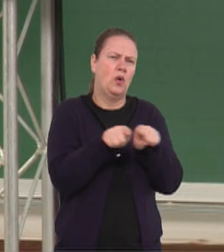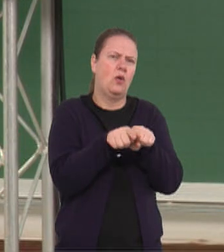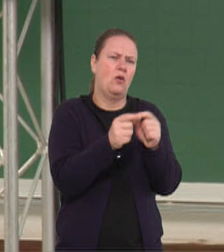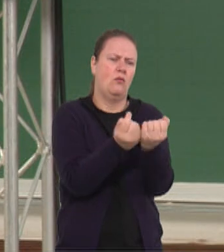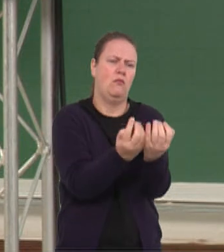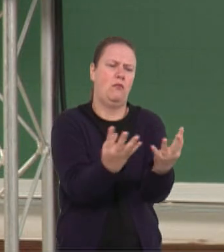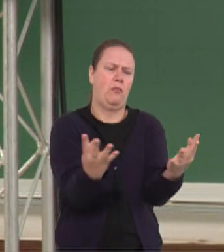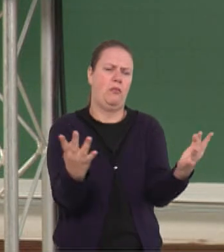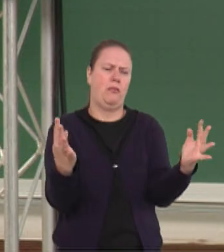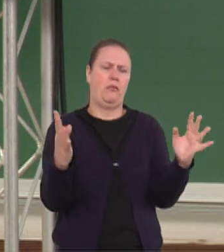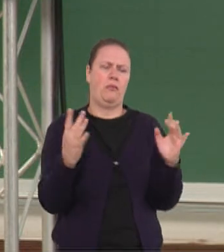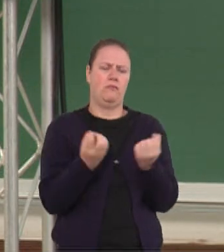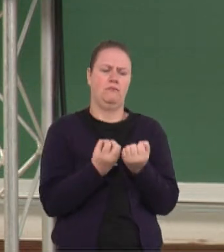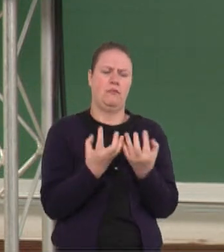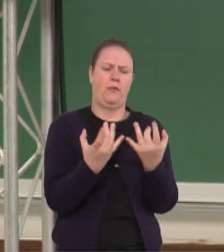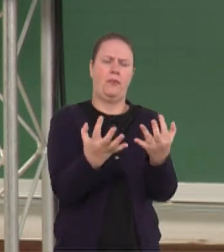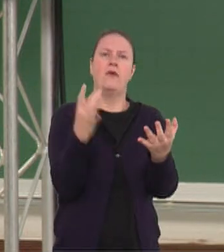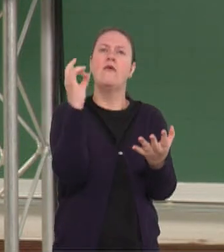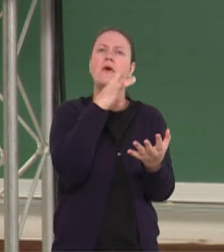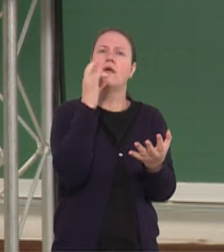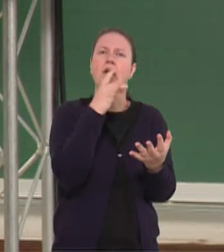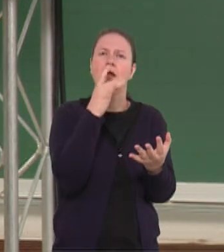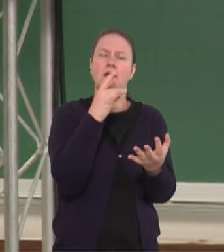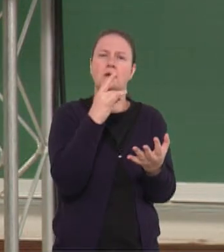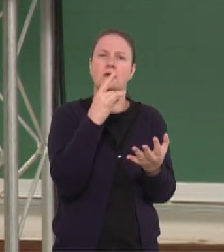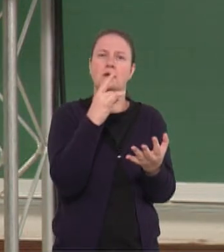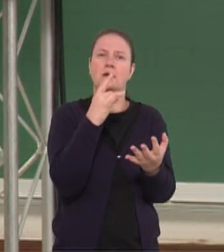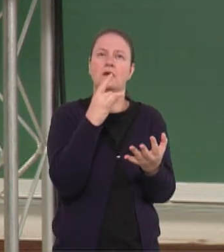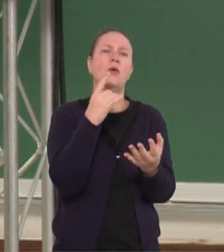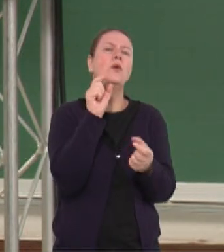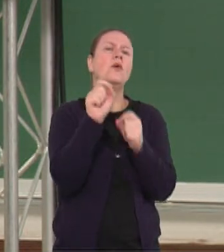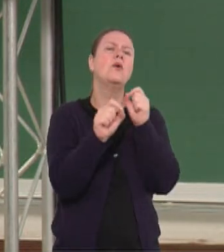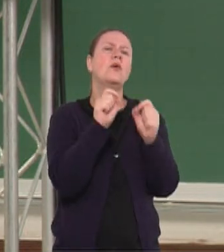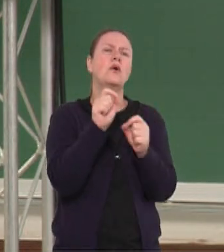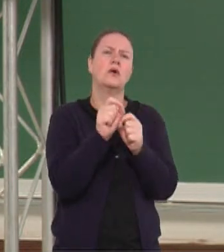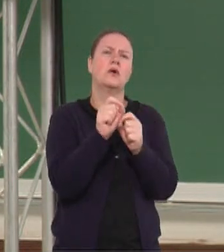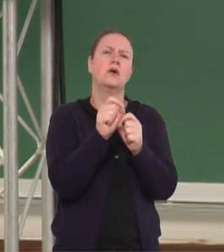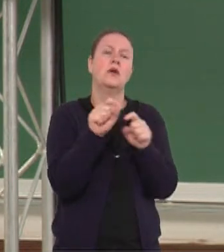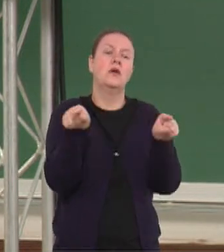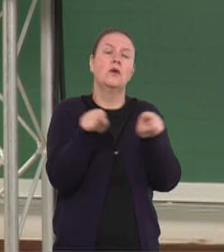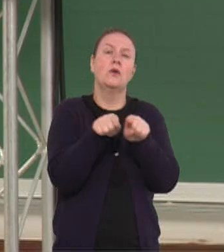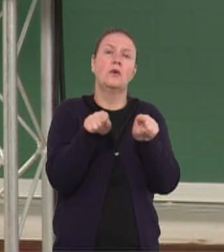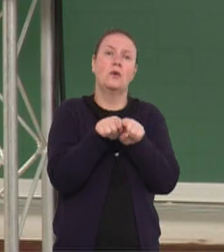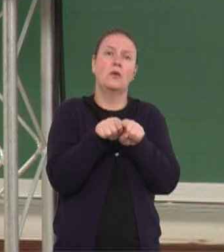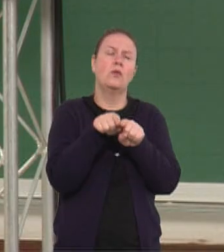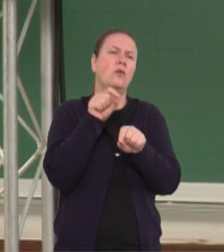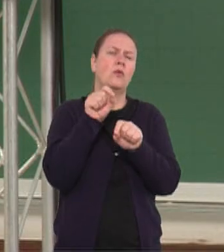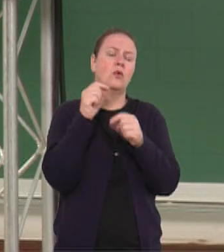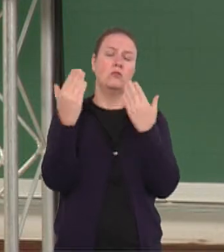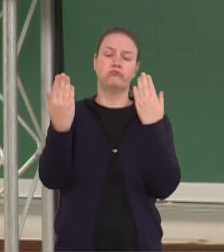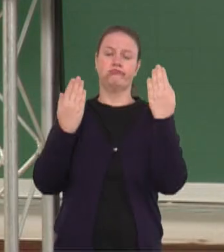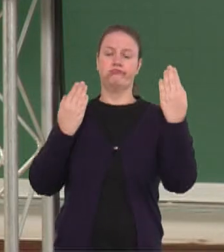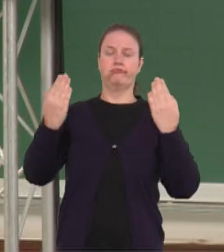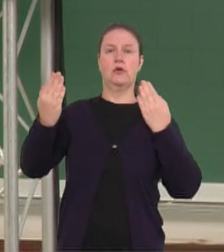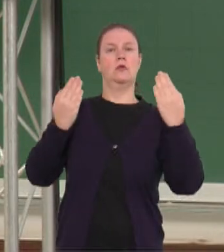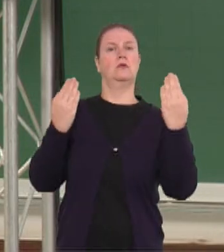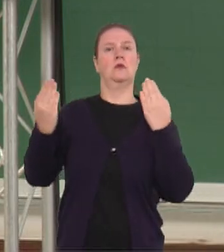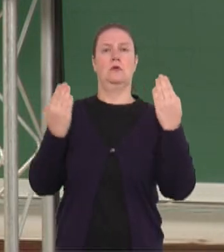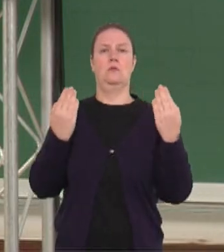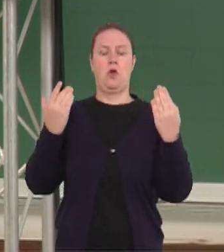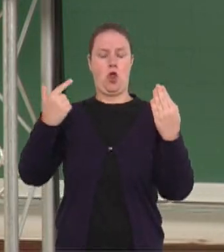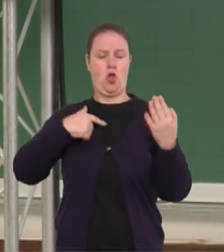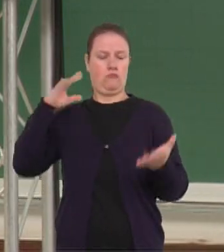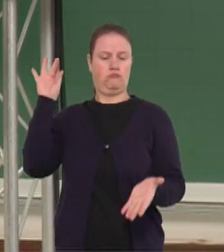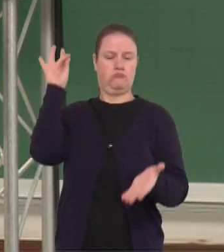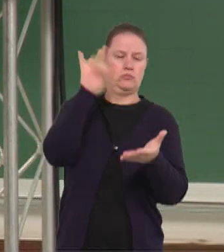que a professora não explicou para vocês, que é uma metáfora, é quando você afirma que é alguma